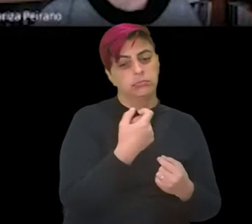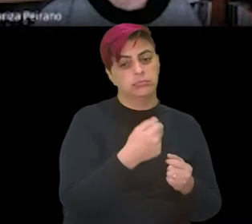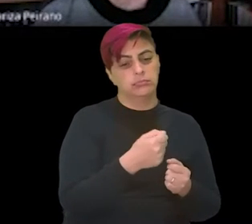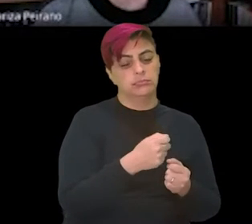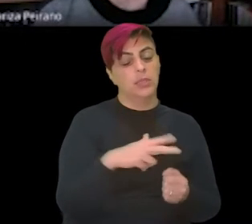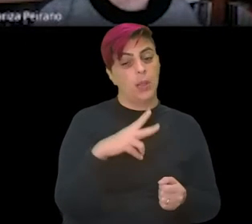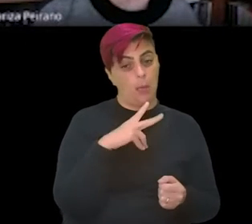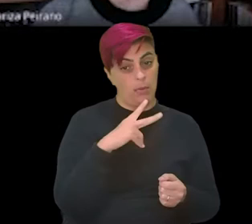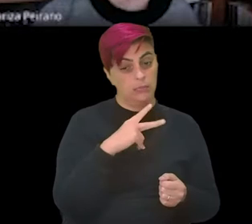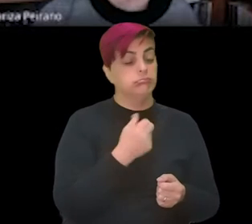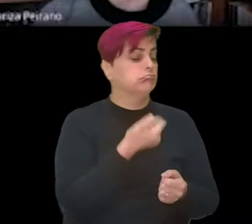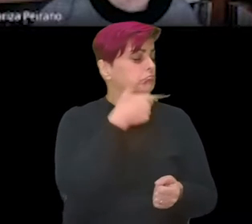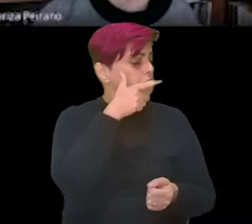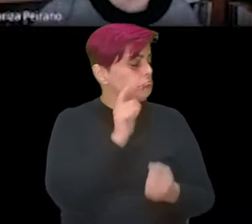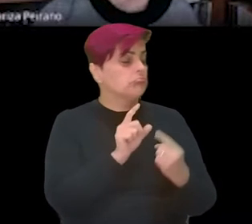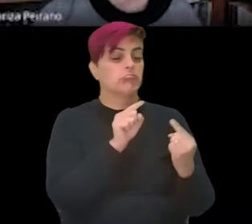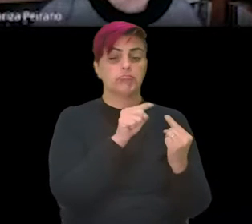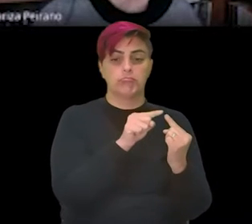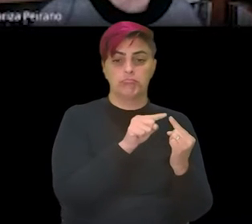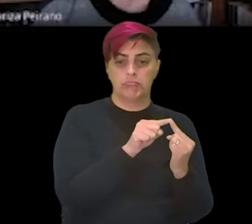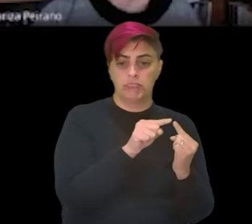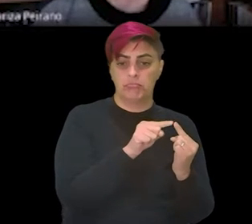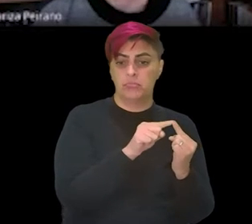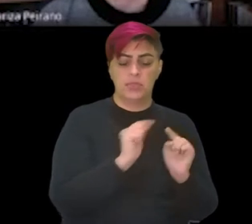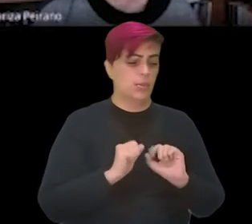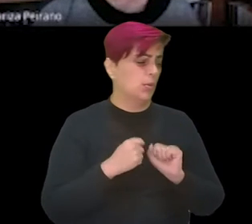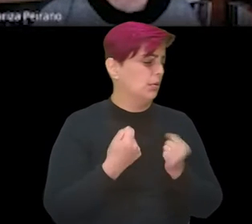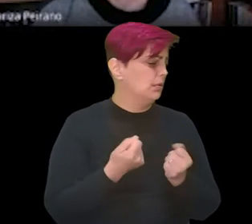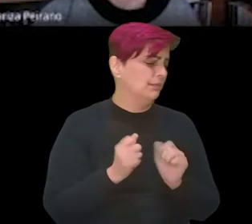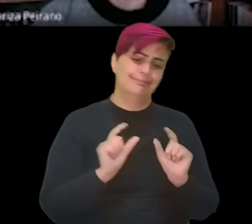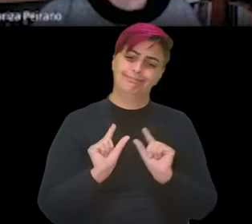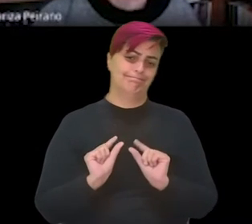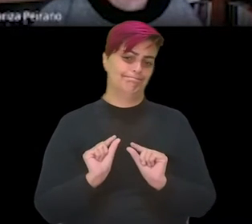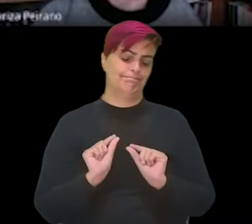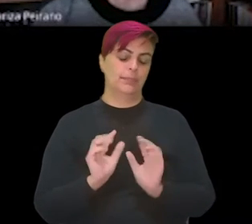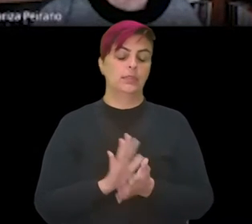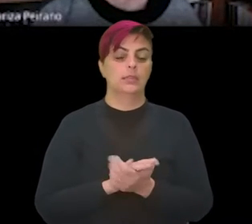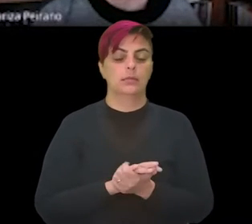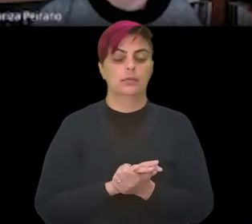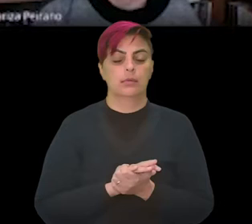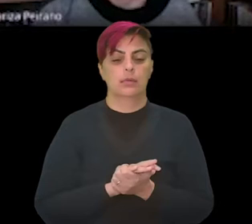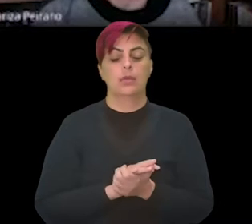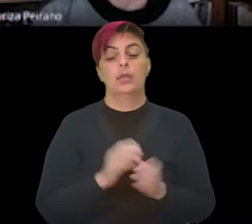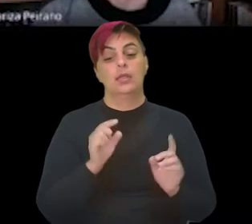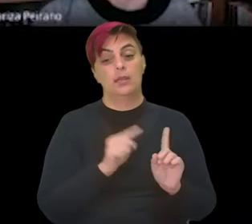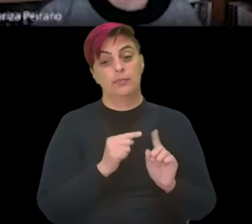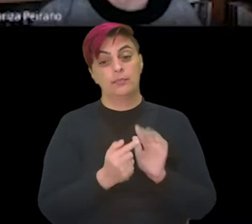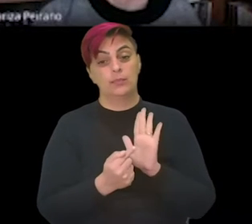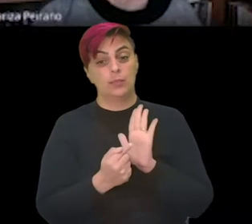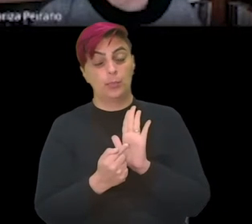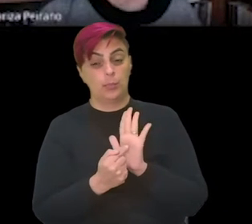pessoal, atingindo seus objetivos com um mínimo de esforços. Malinowski mostrou que